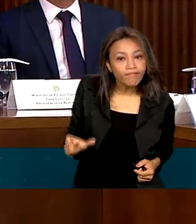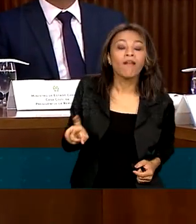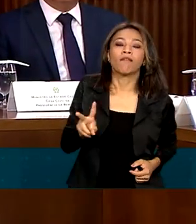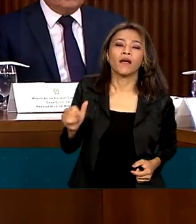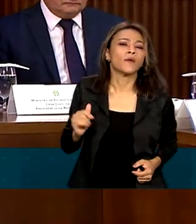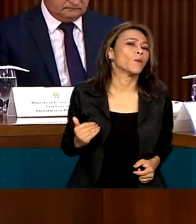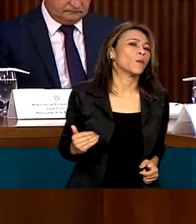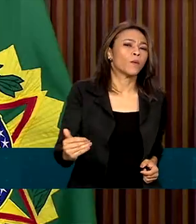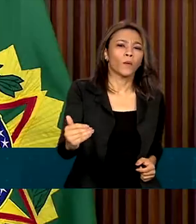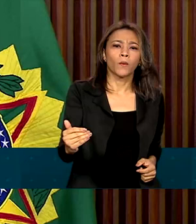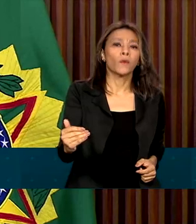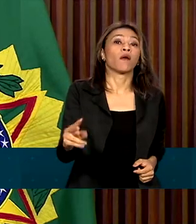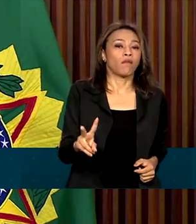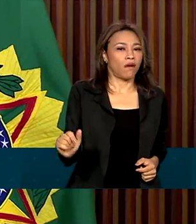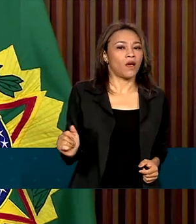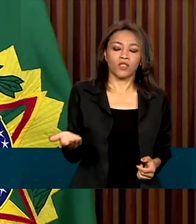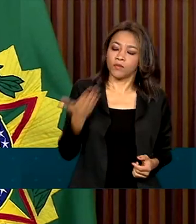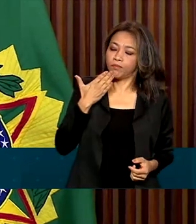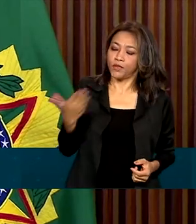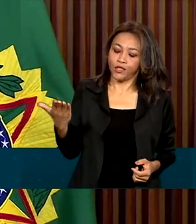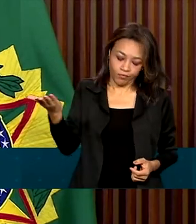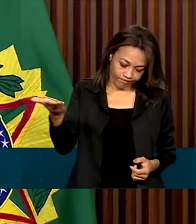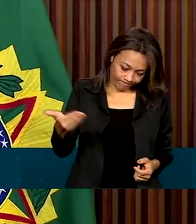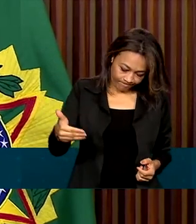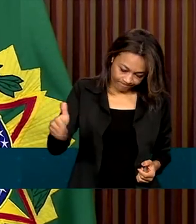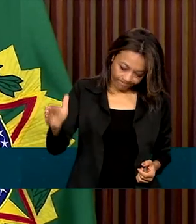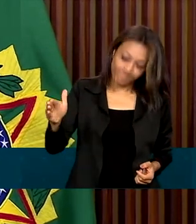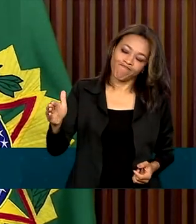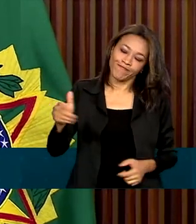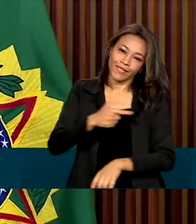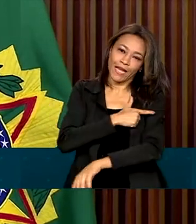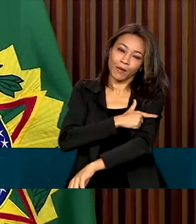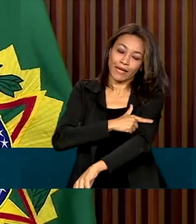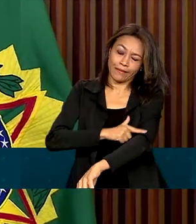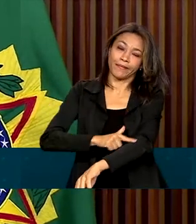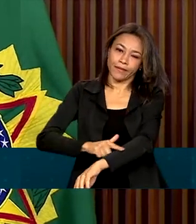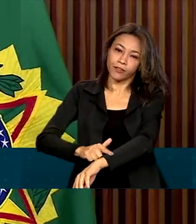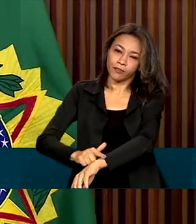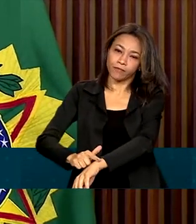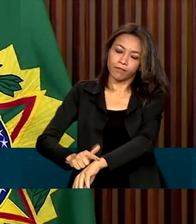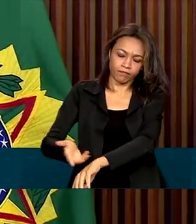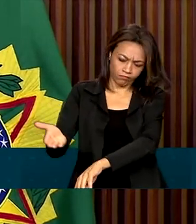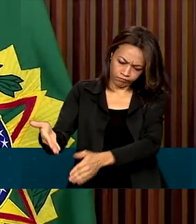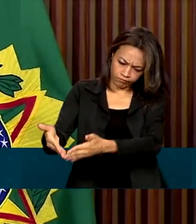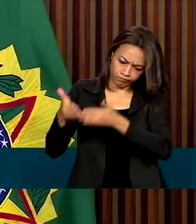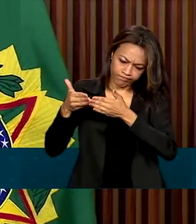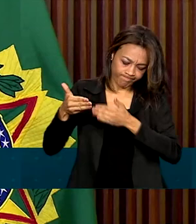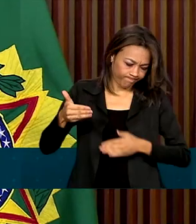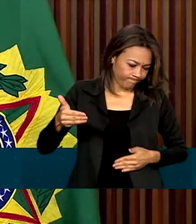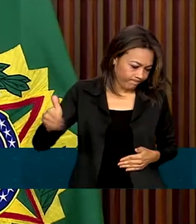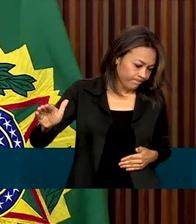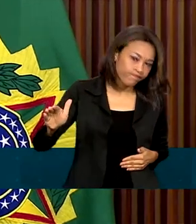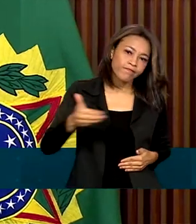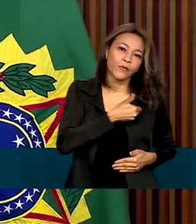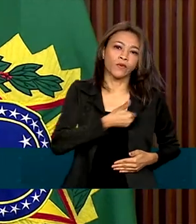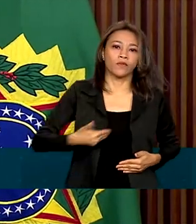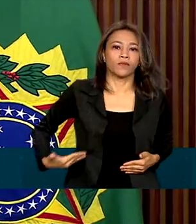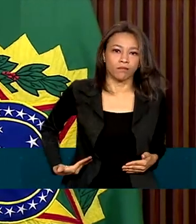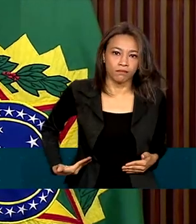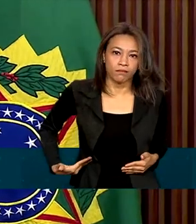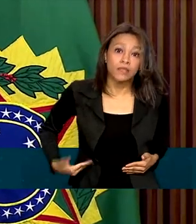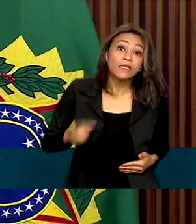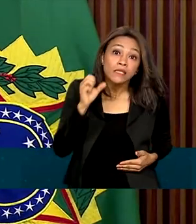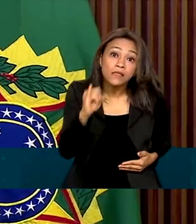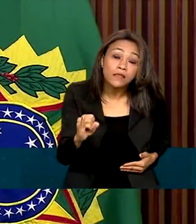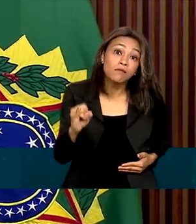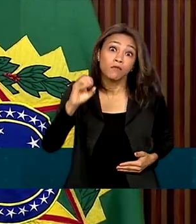só um jeito. A pessoa será simplesmente, da forma mais educada possível, convidada a deixar o governo e, se